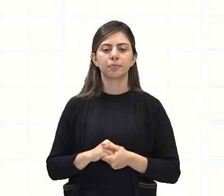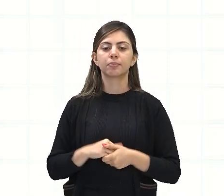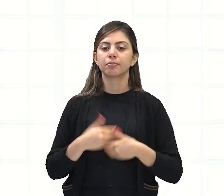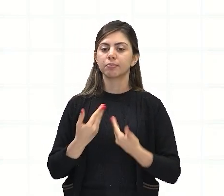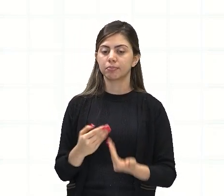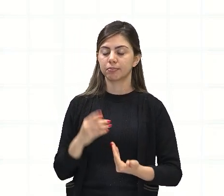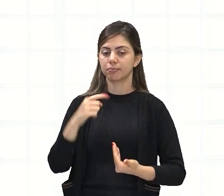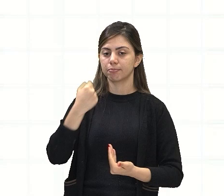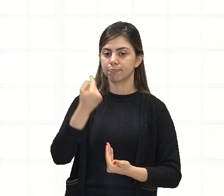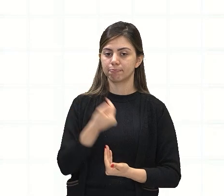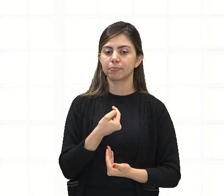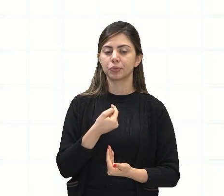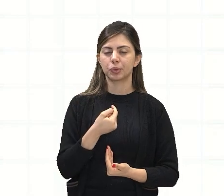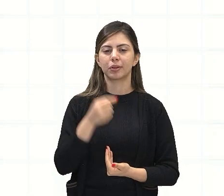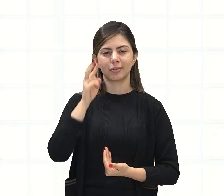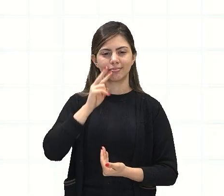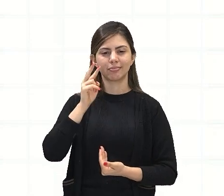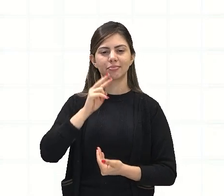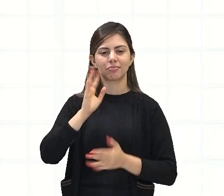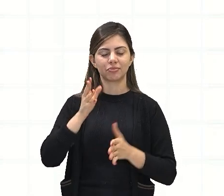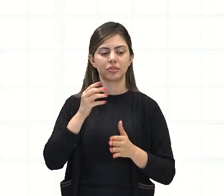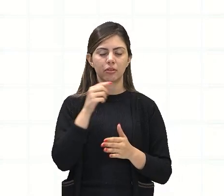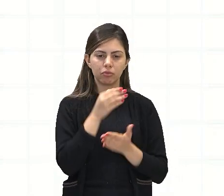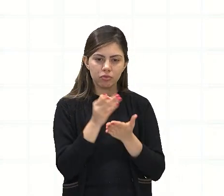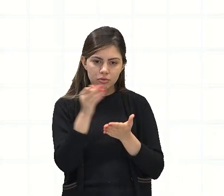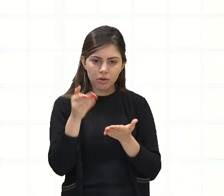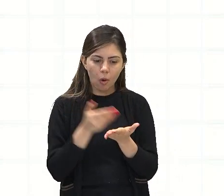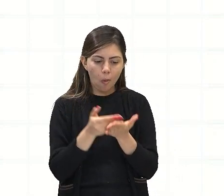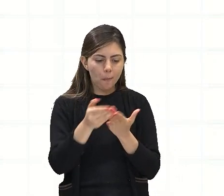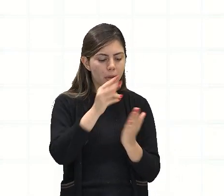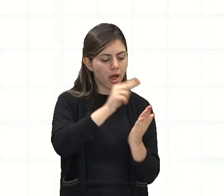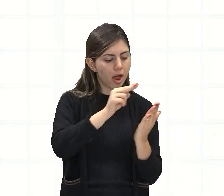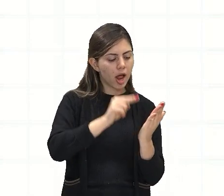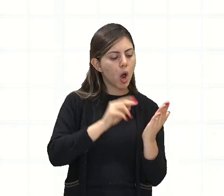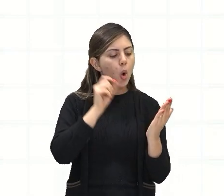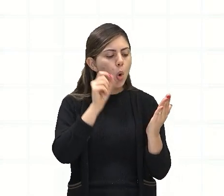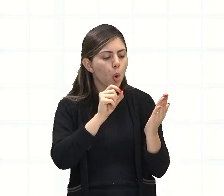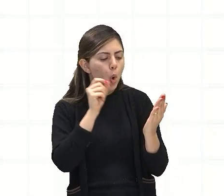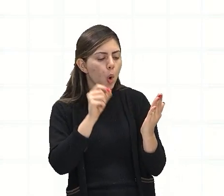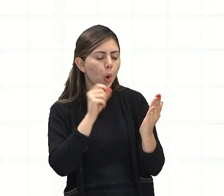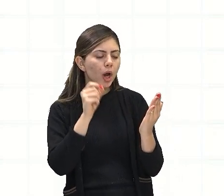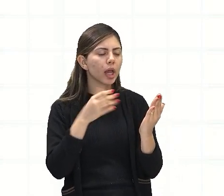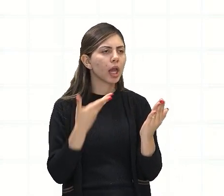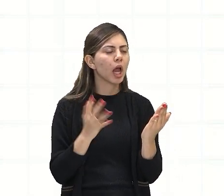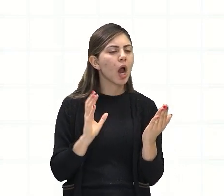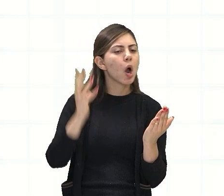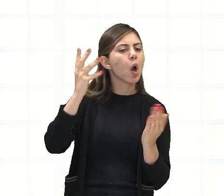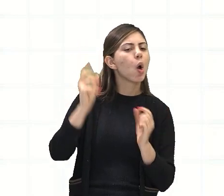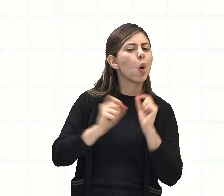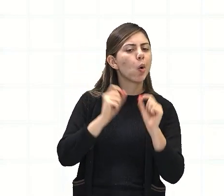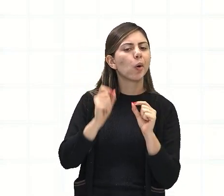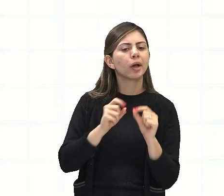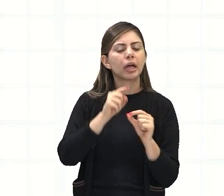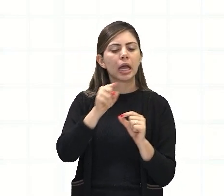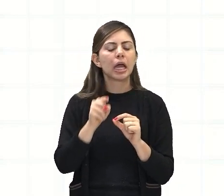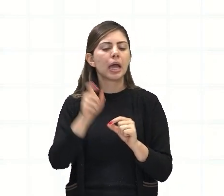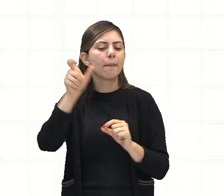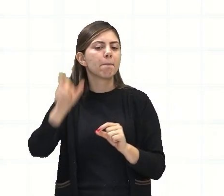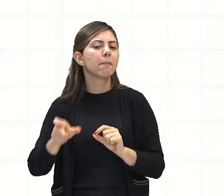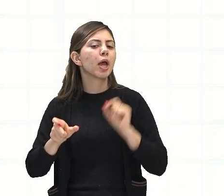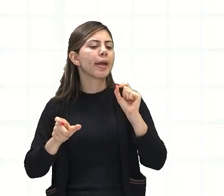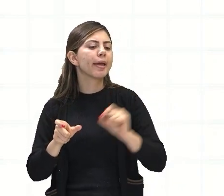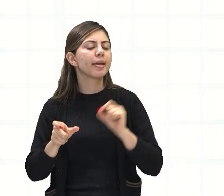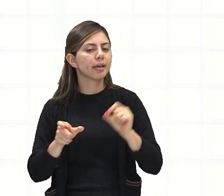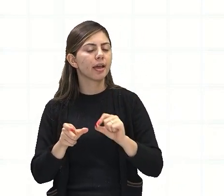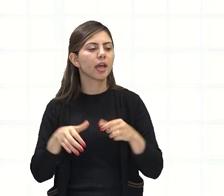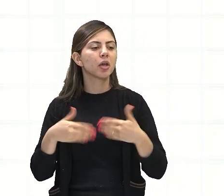já anunciava para você que ao ler um texto, você já se pergunta o que é, né? de que trata esse texto, para você já